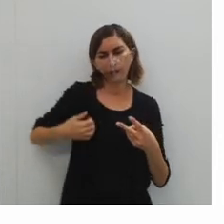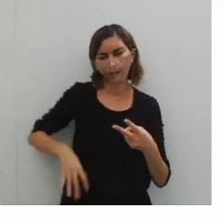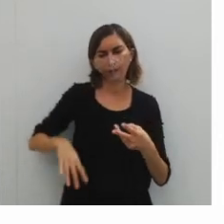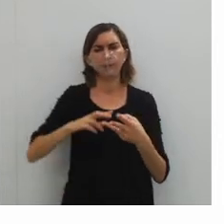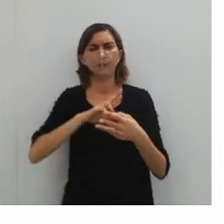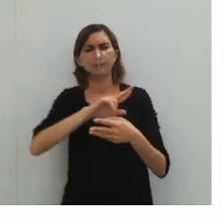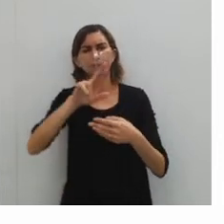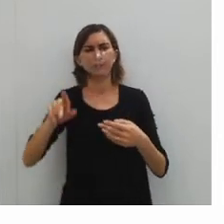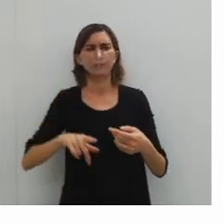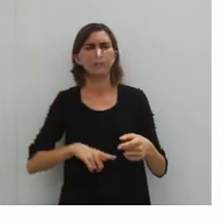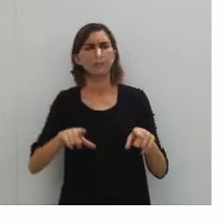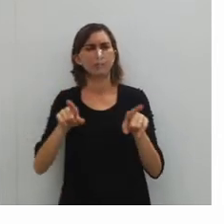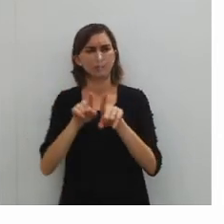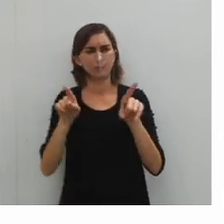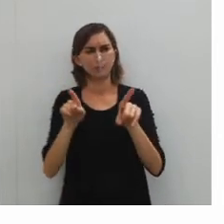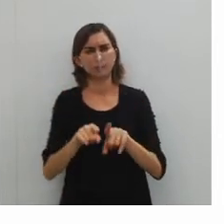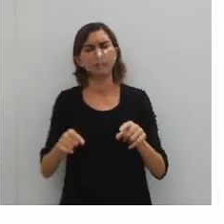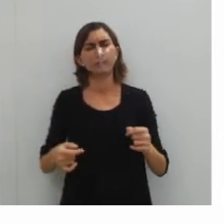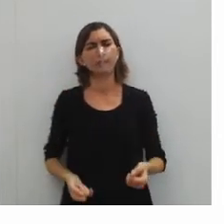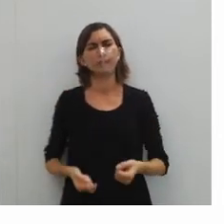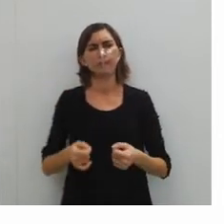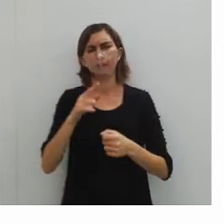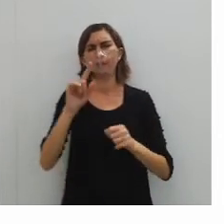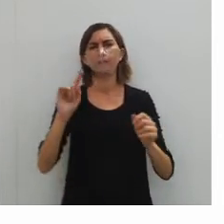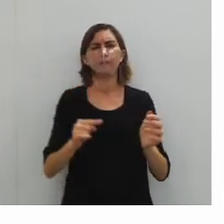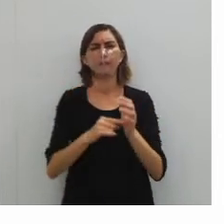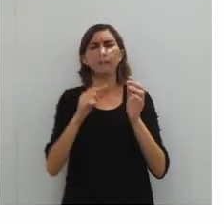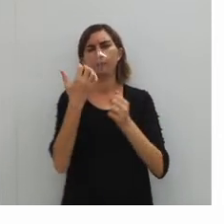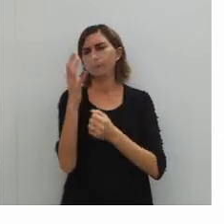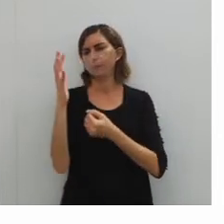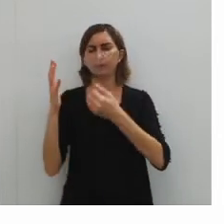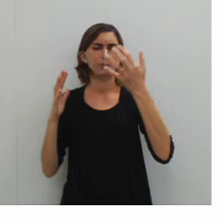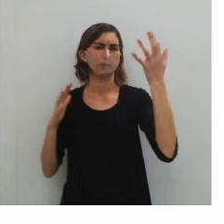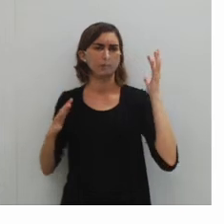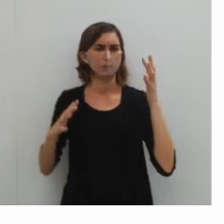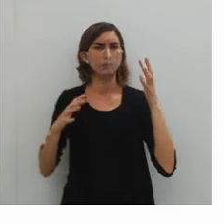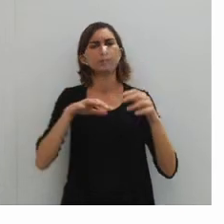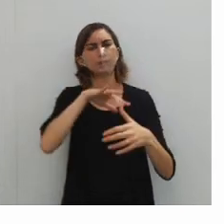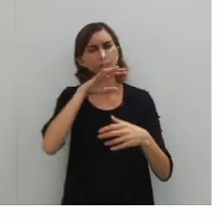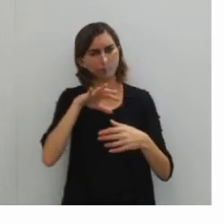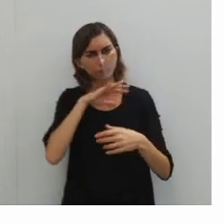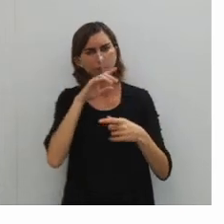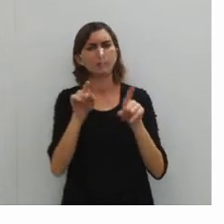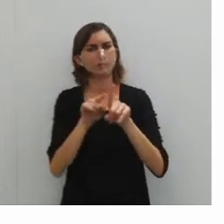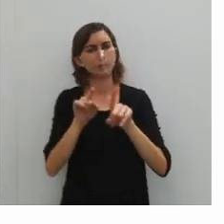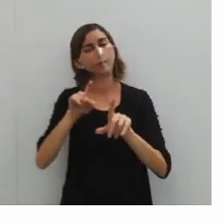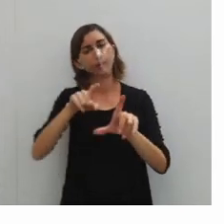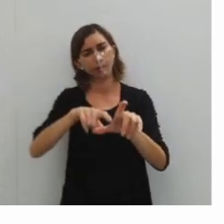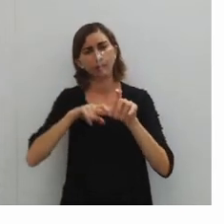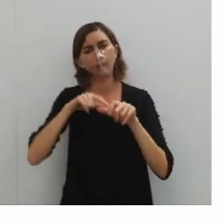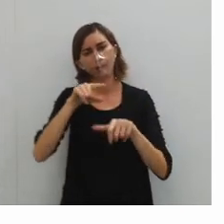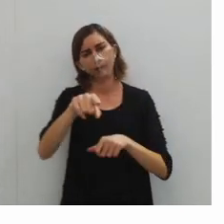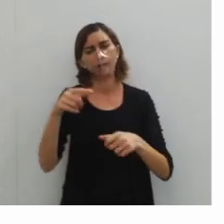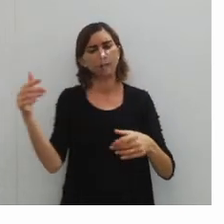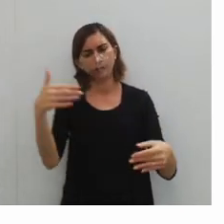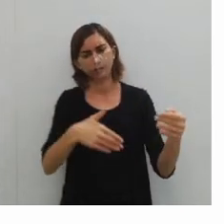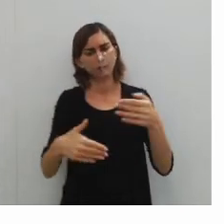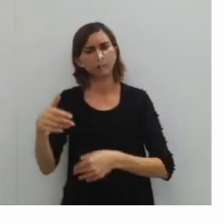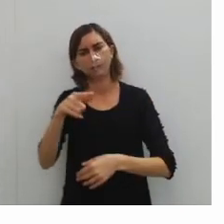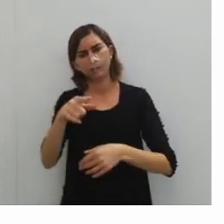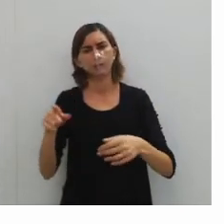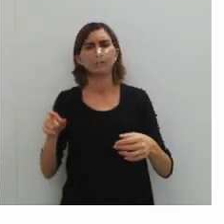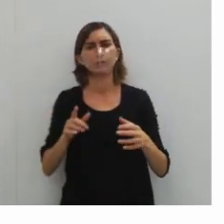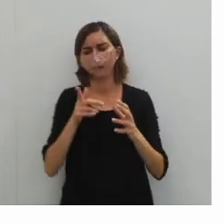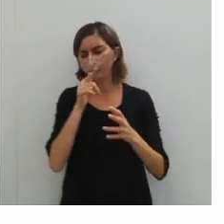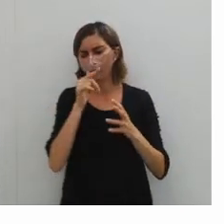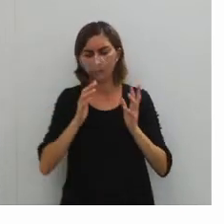etc. Também afeta as plantas, né, e os animais, que dependem do acesso à água